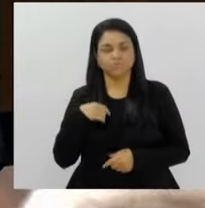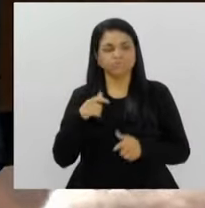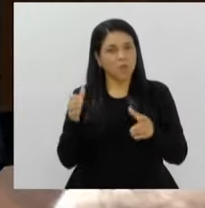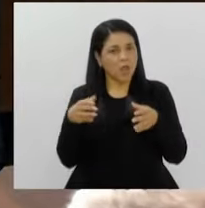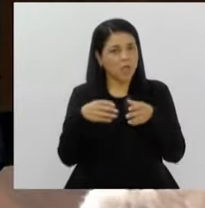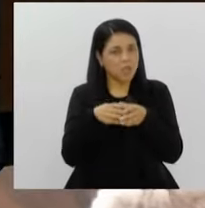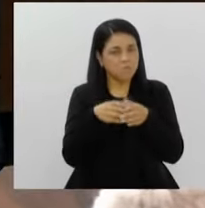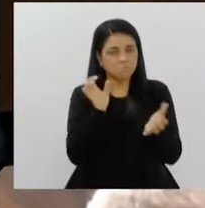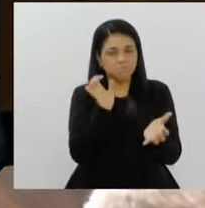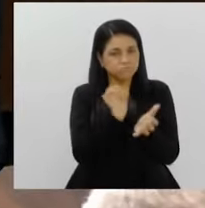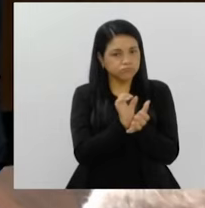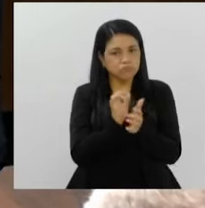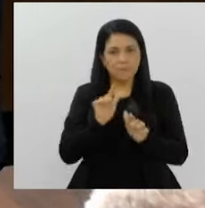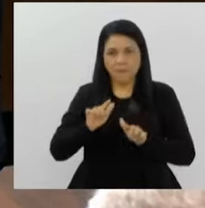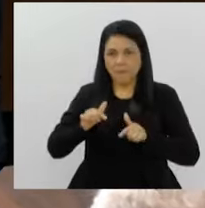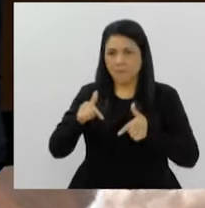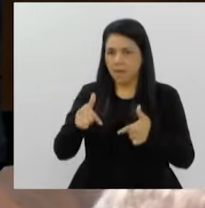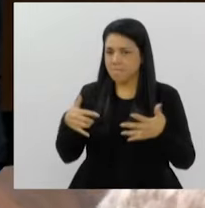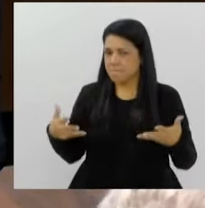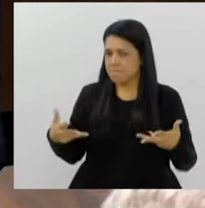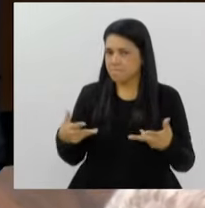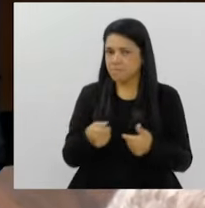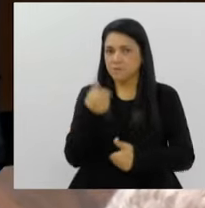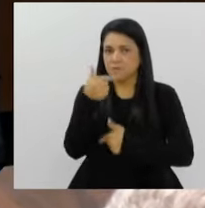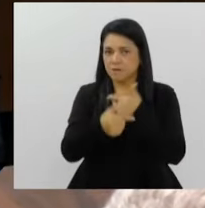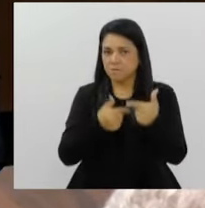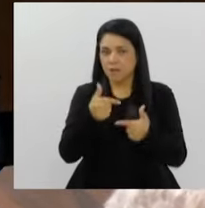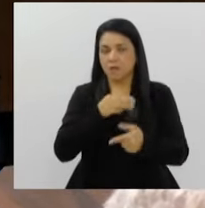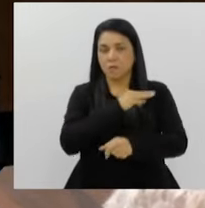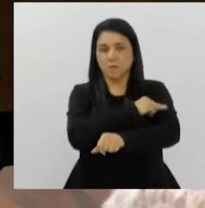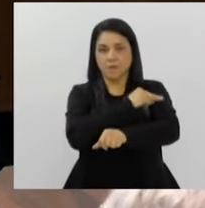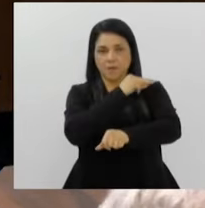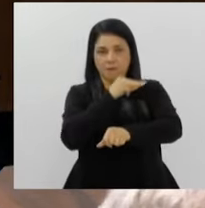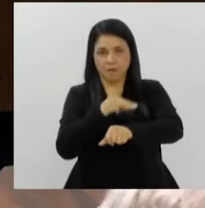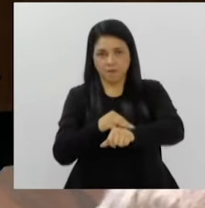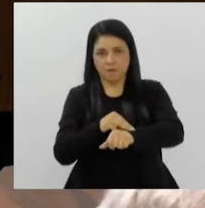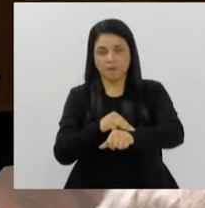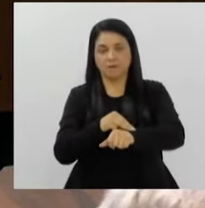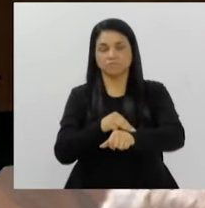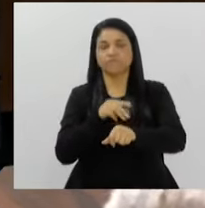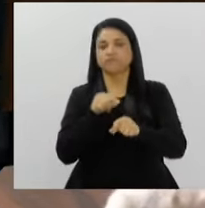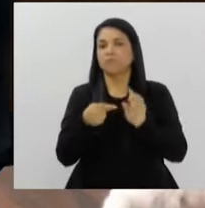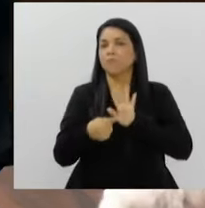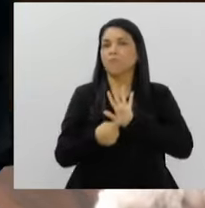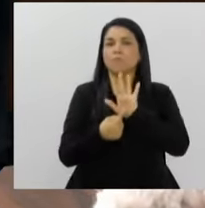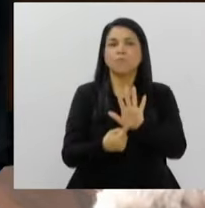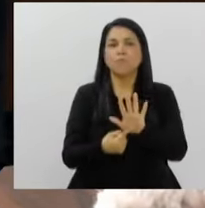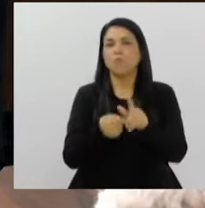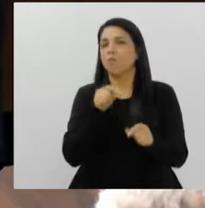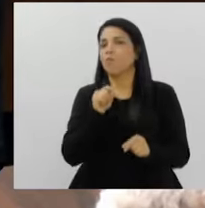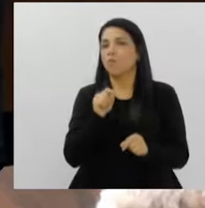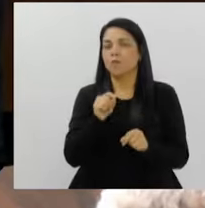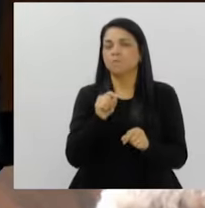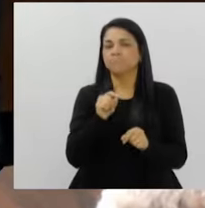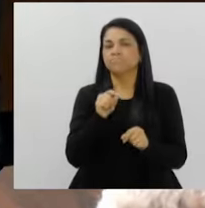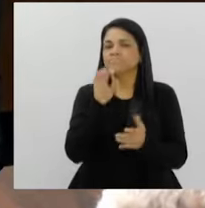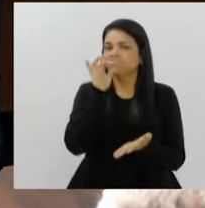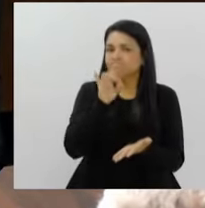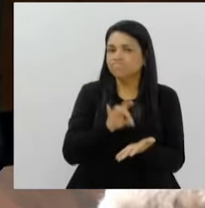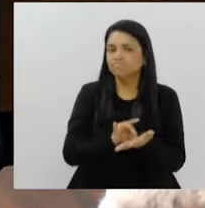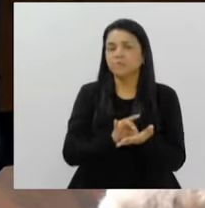brilhante serviço em Macaé e que reflete o que a nossa verdadeira polícia